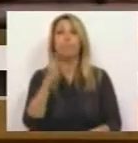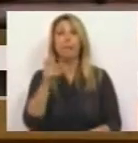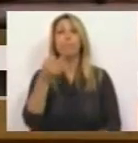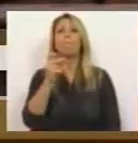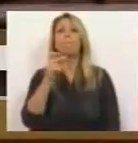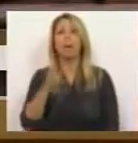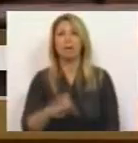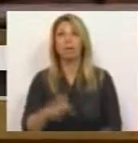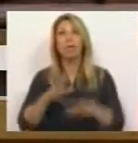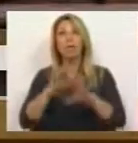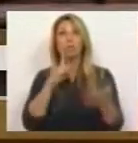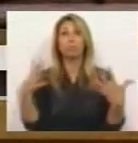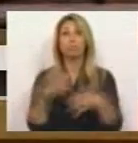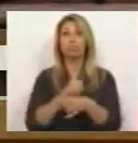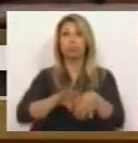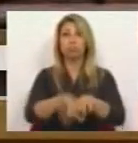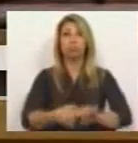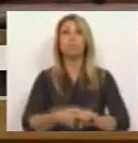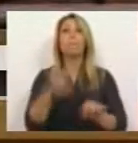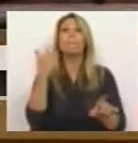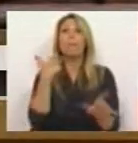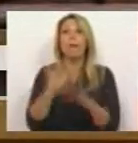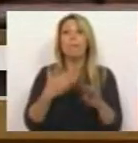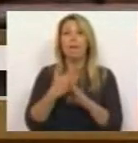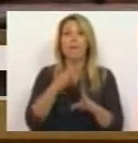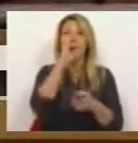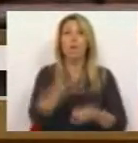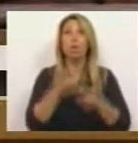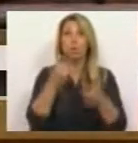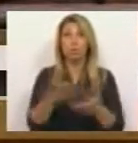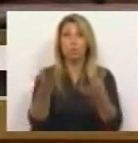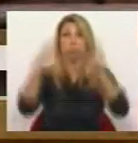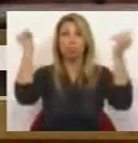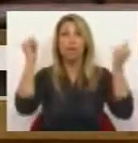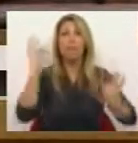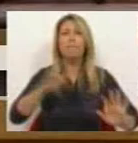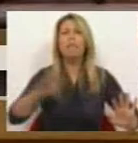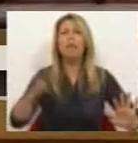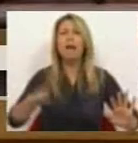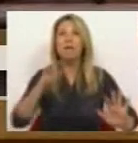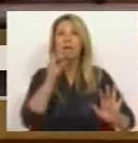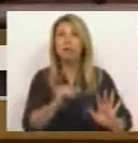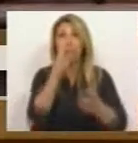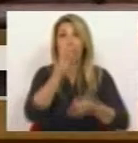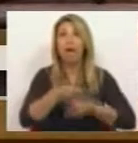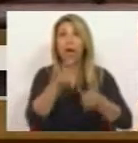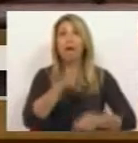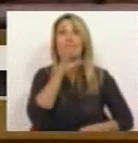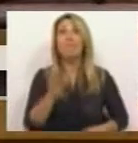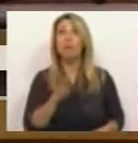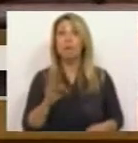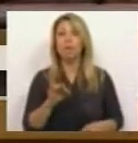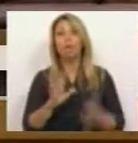a destruição da pequena e média agricultura, o desaparecimento de milhares e milhares de explorações familiares, o enfraquecimento